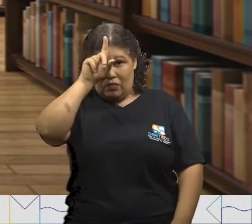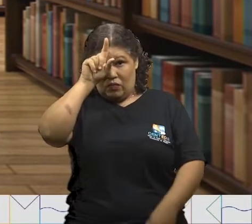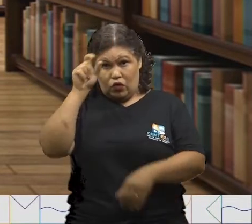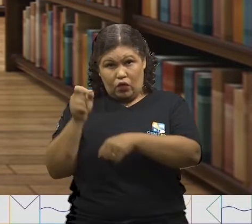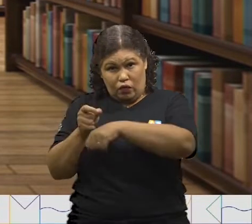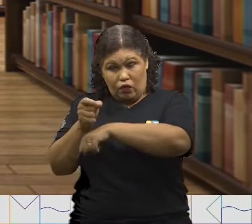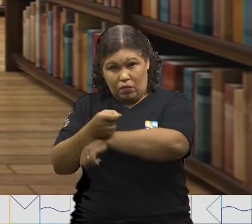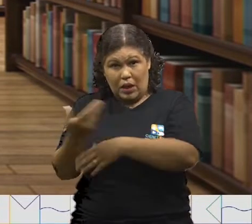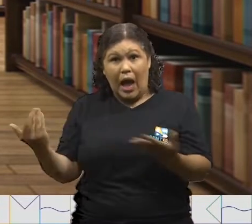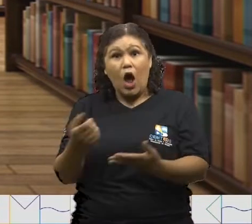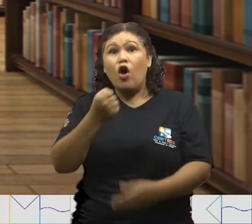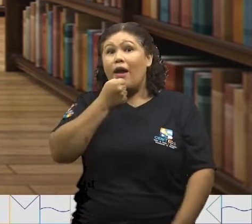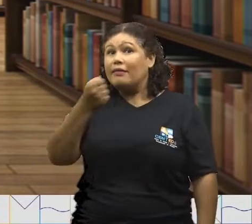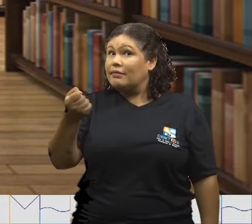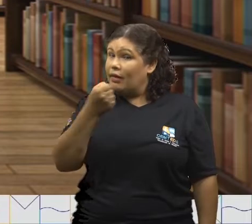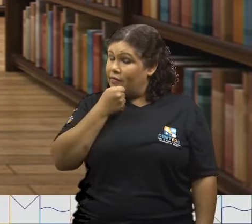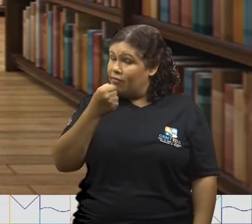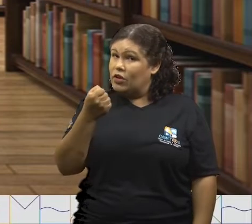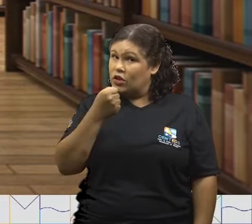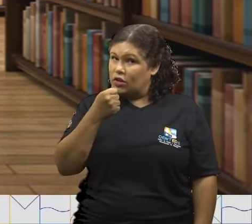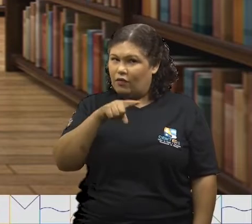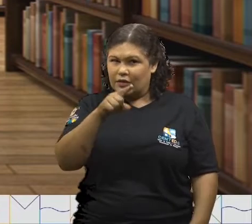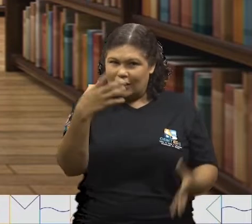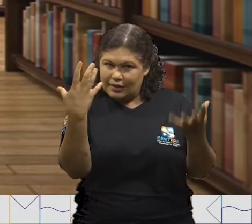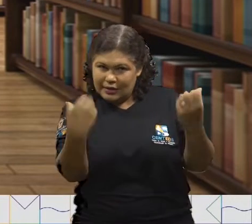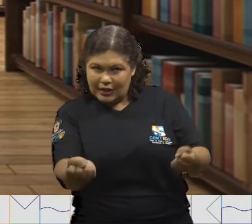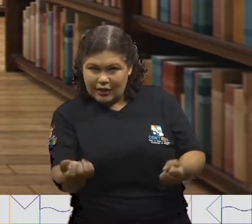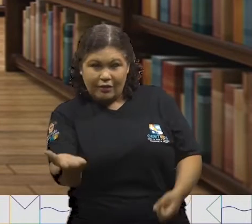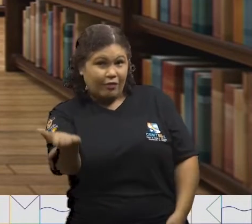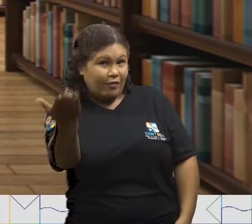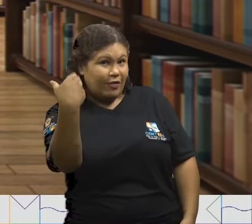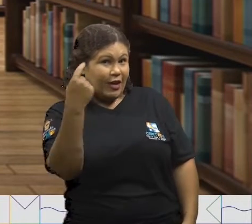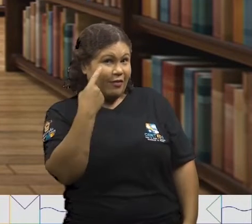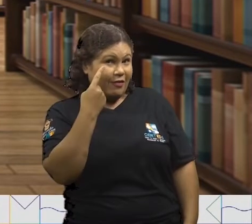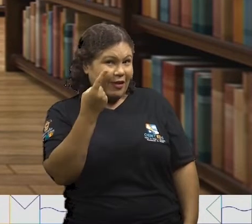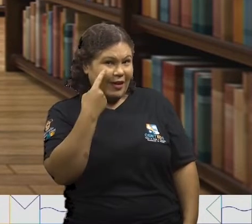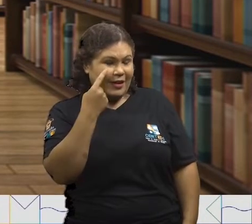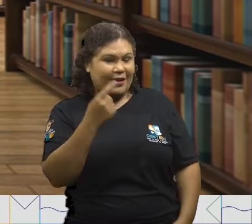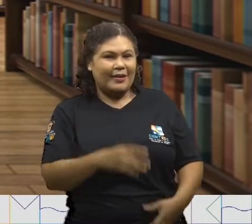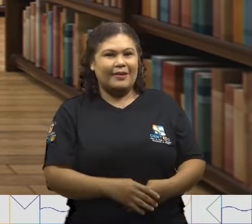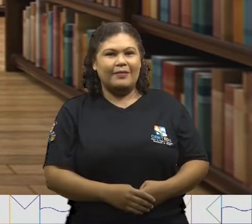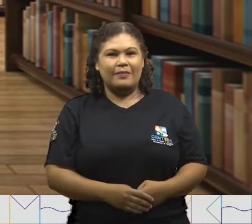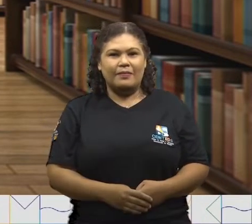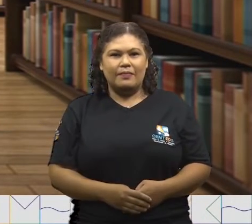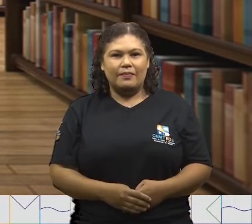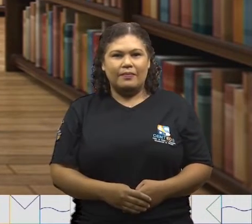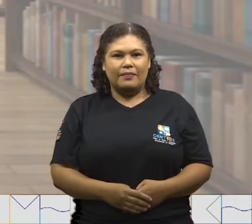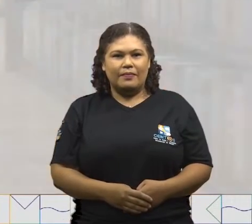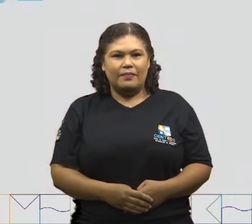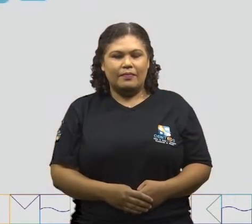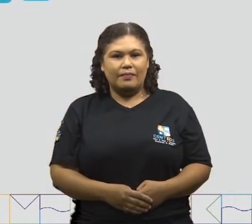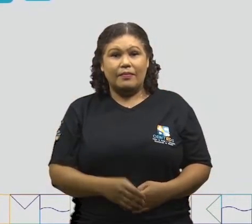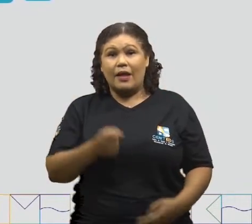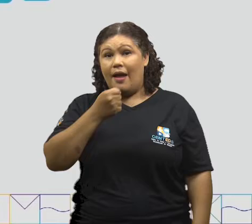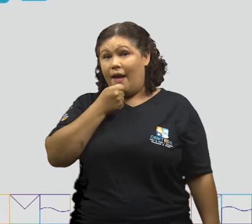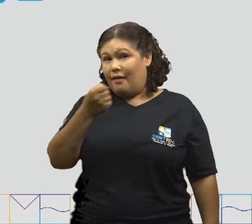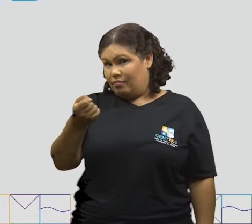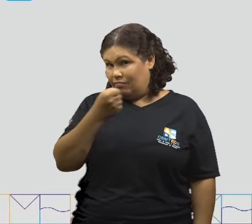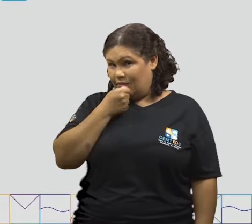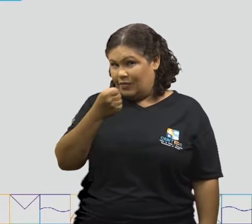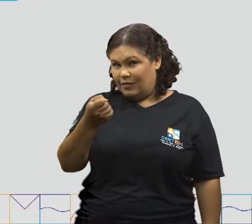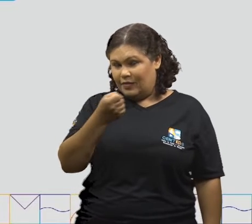na entrevista da Senhora Formiga? Sim? Então acompanhe-me nessa nova aventura.